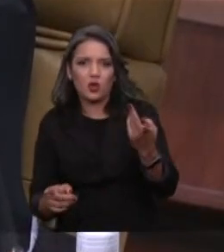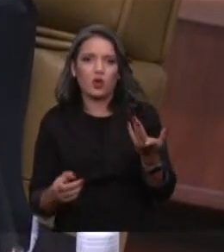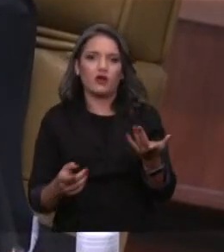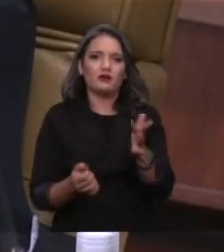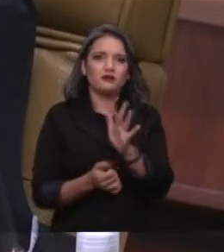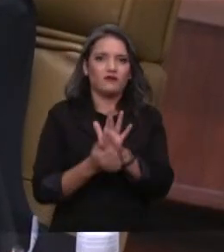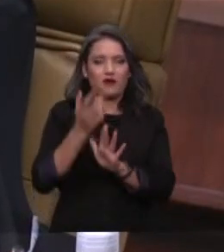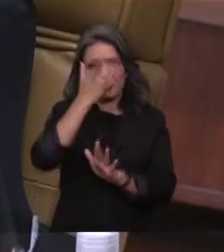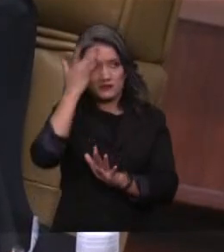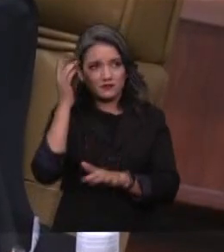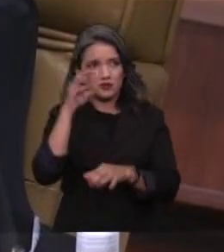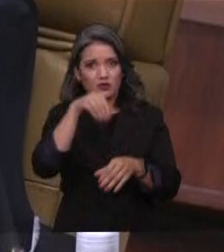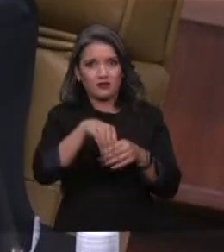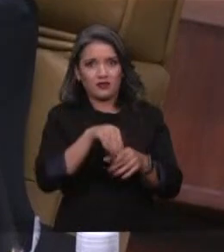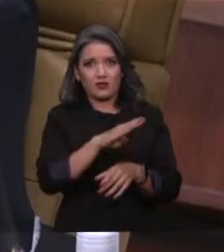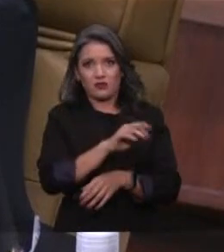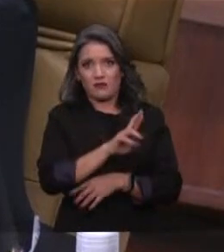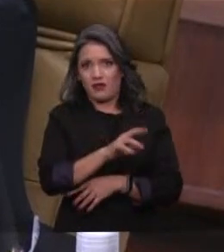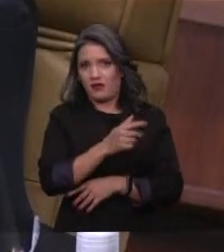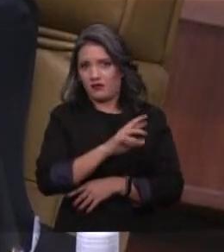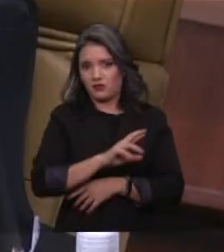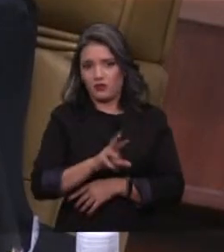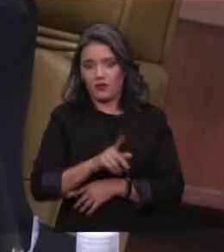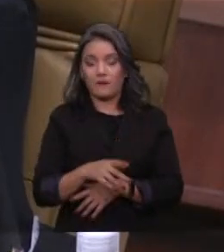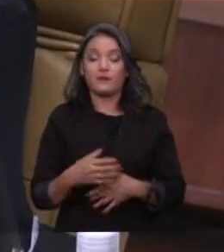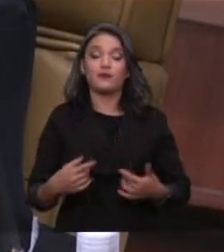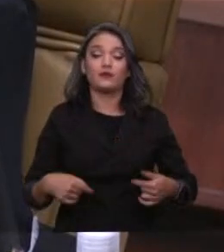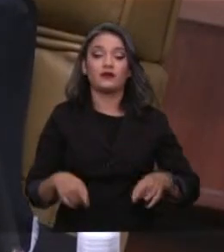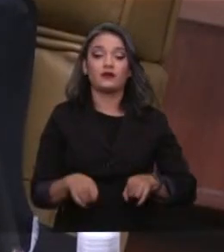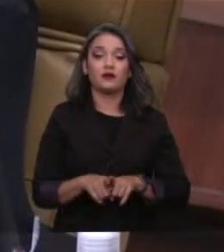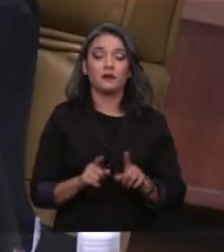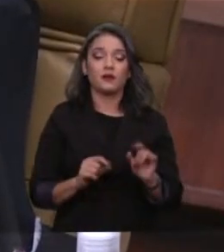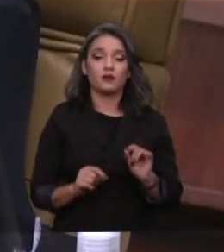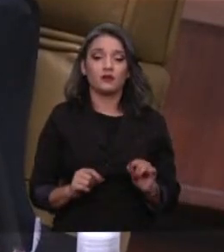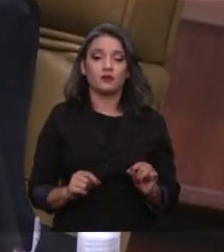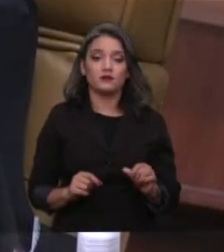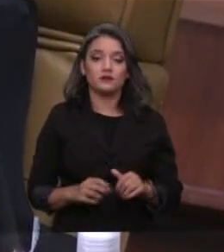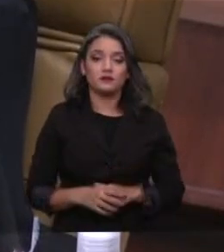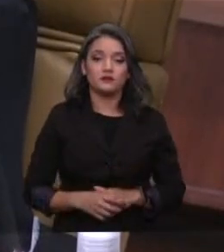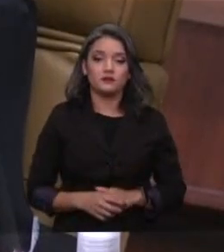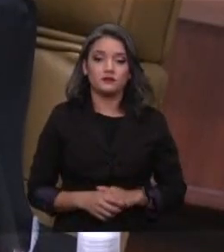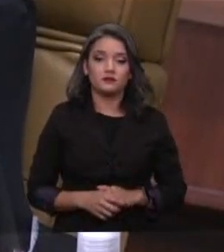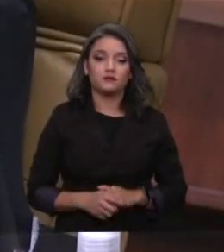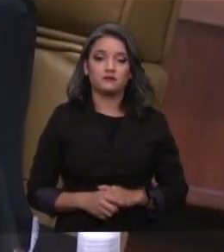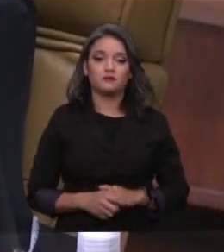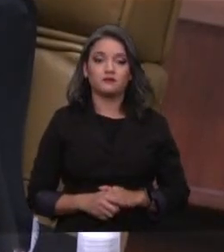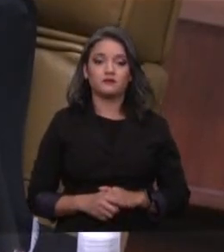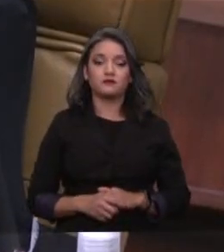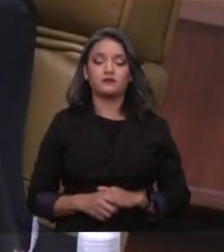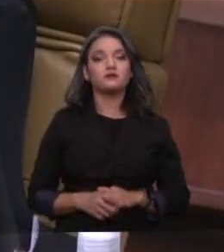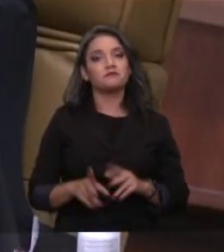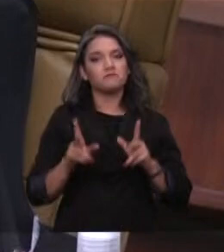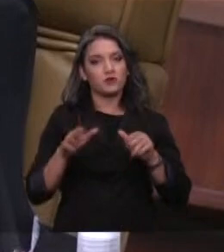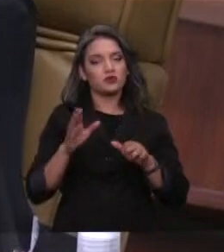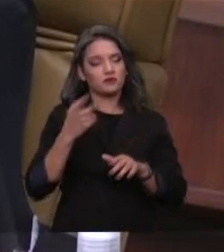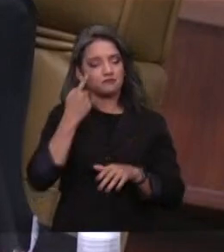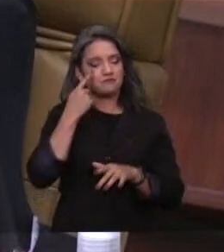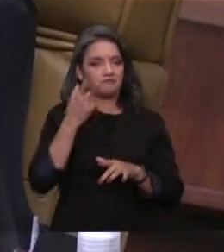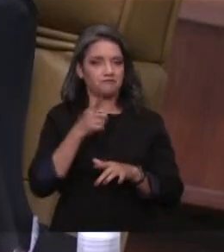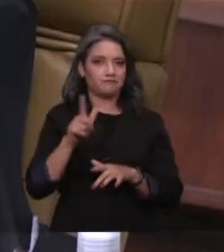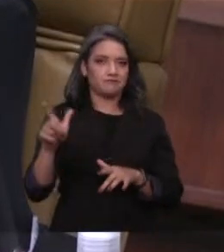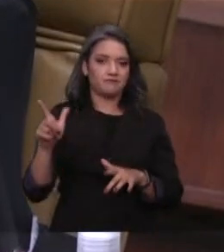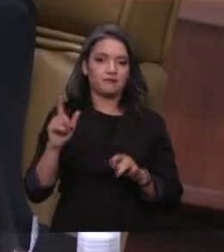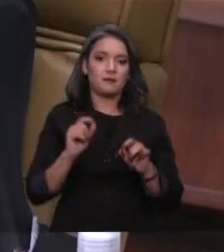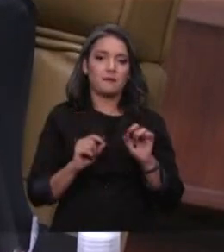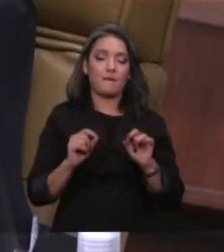alto escalão da BR Distribuidora. Ressalte-se também que, sabidamente, como já é verificado em outros casos,